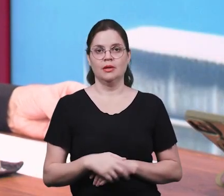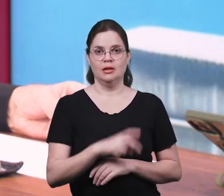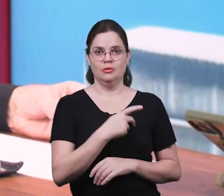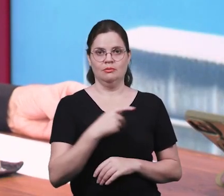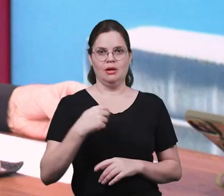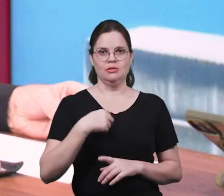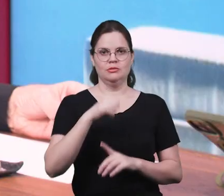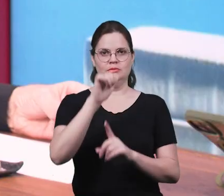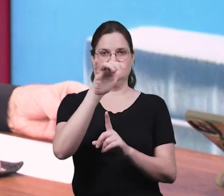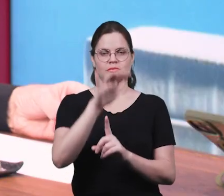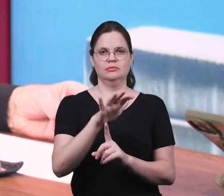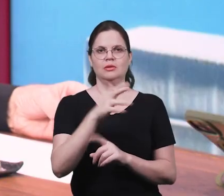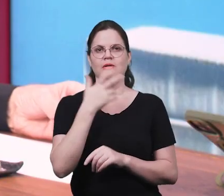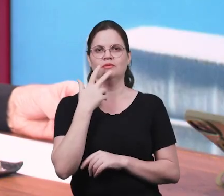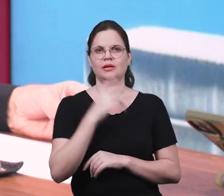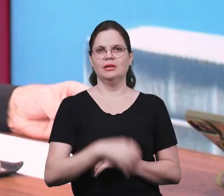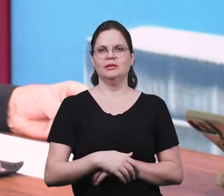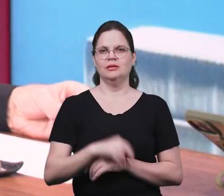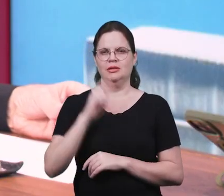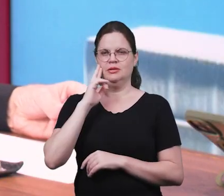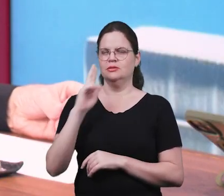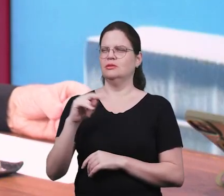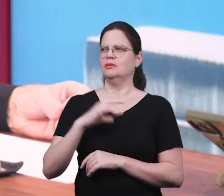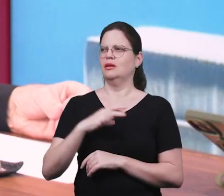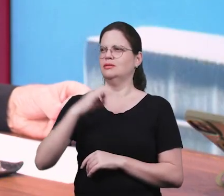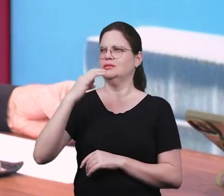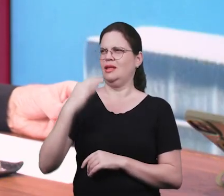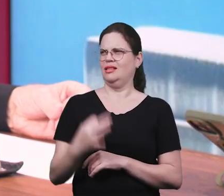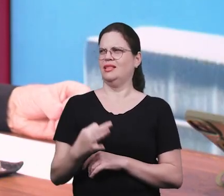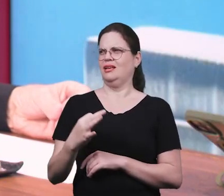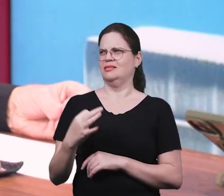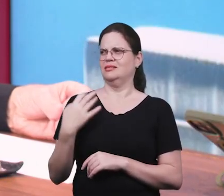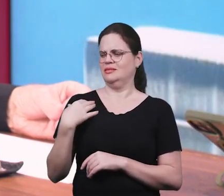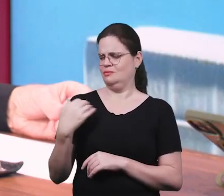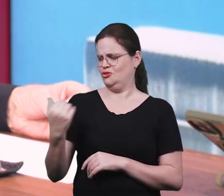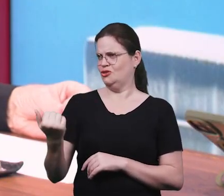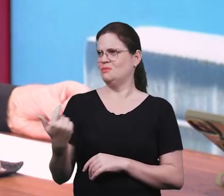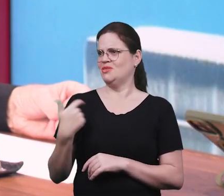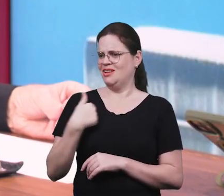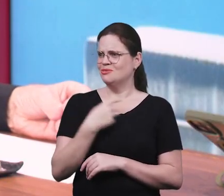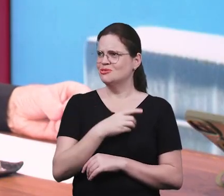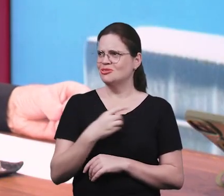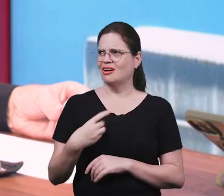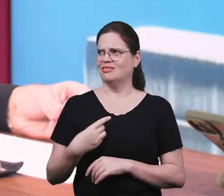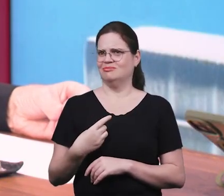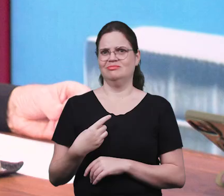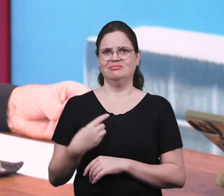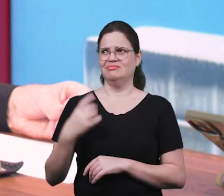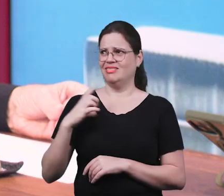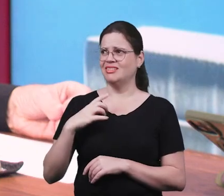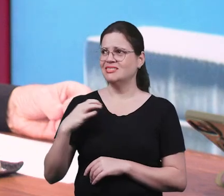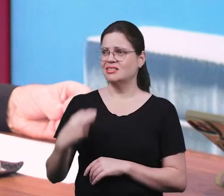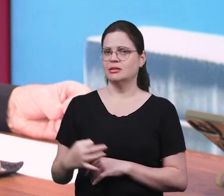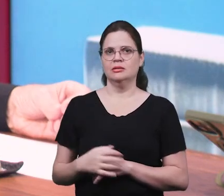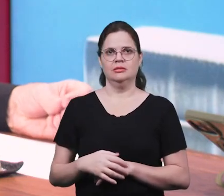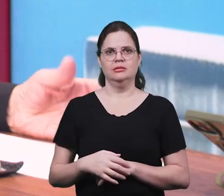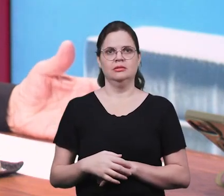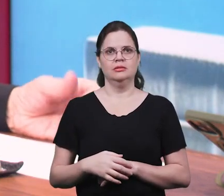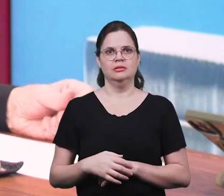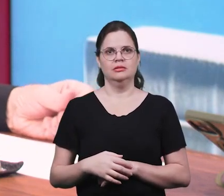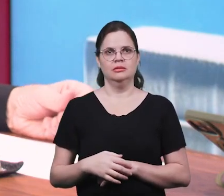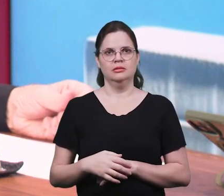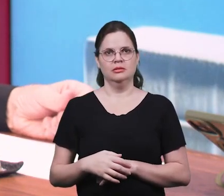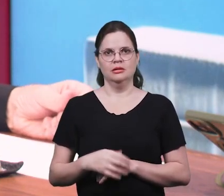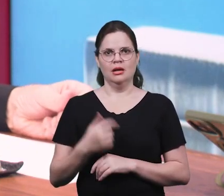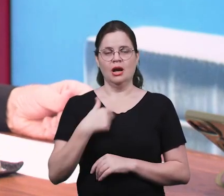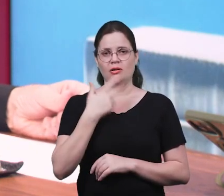orando, eu orei, Senhor, tu tens certeza do que o Senhor está fazendo? Porque eu não me achava em condição nenhuma de ser diácono, de servir